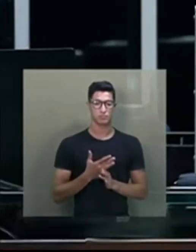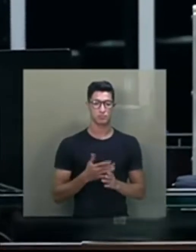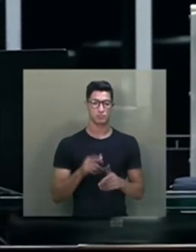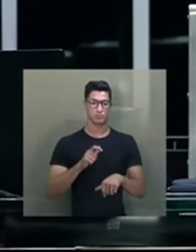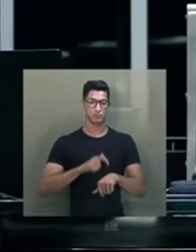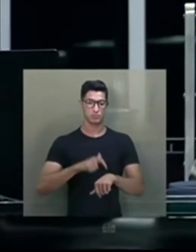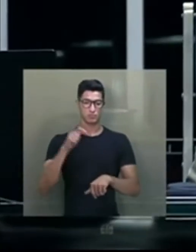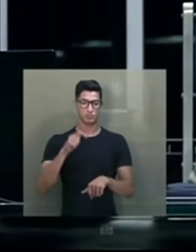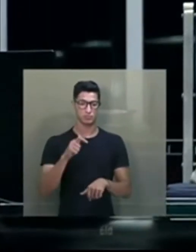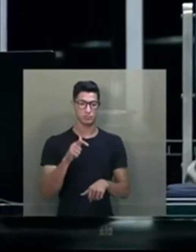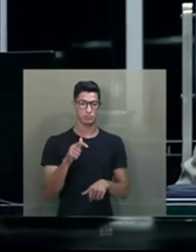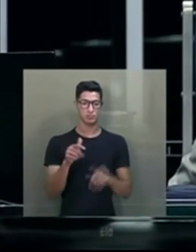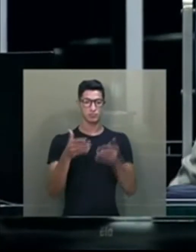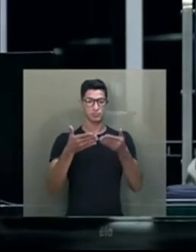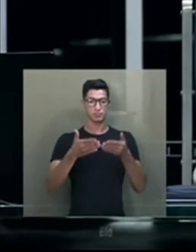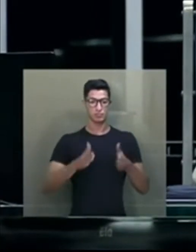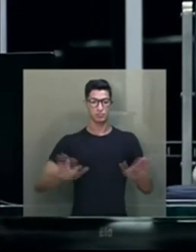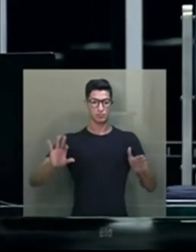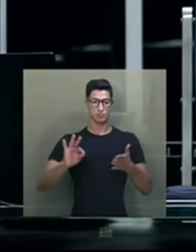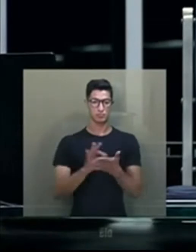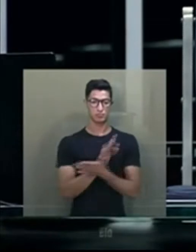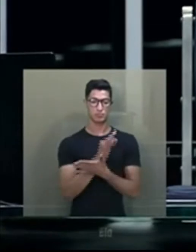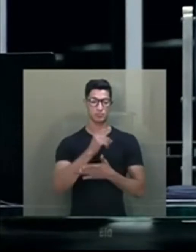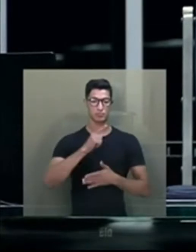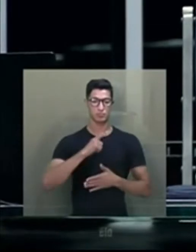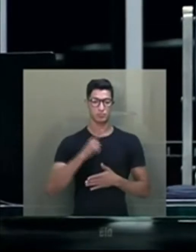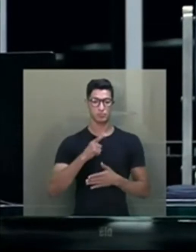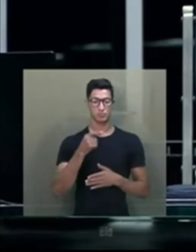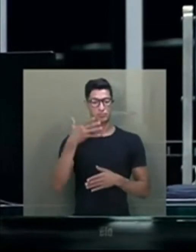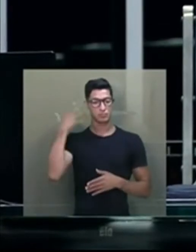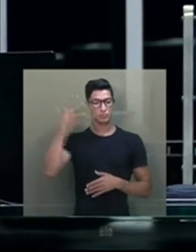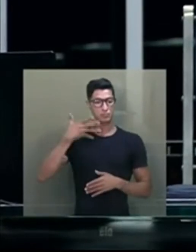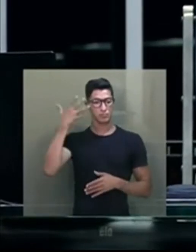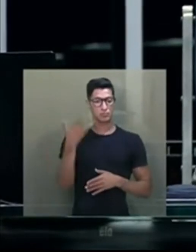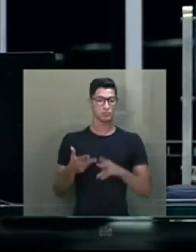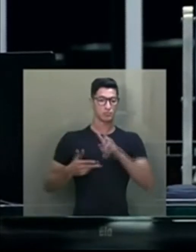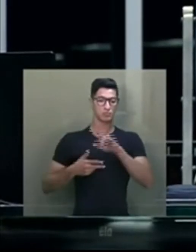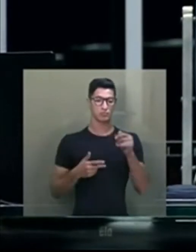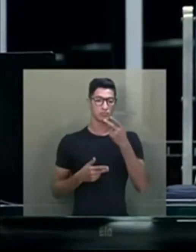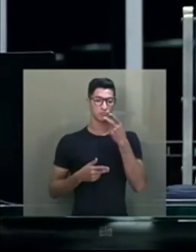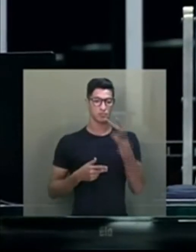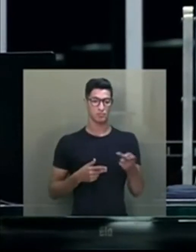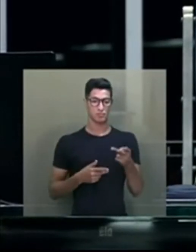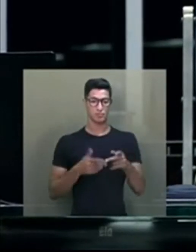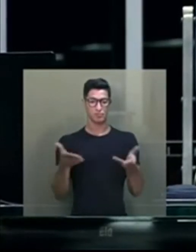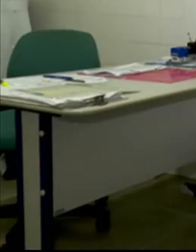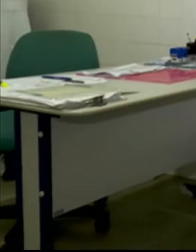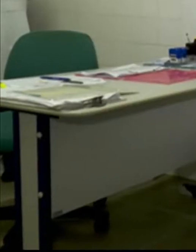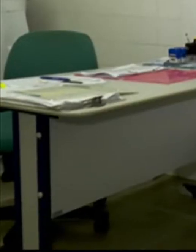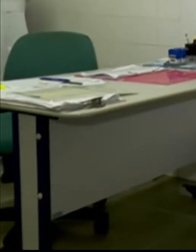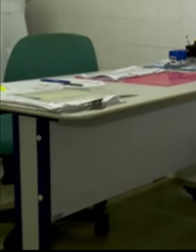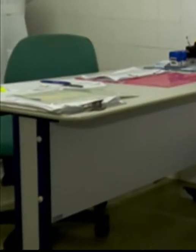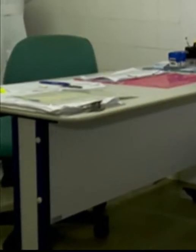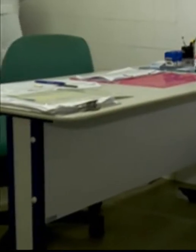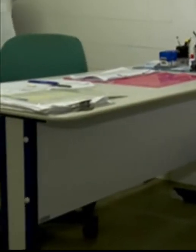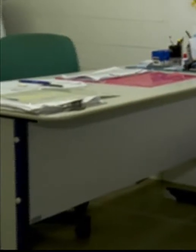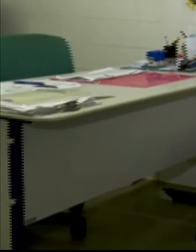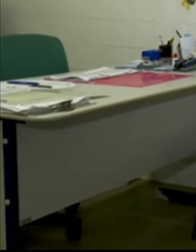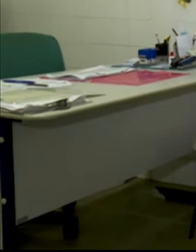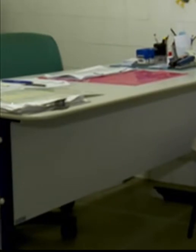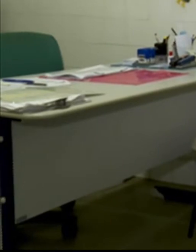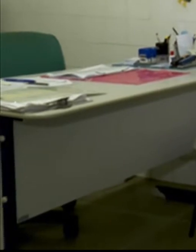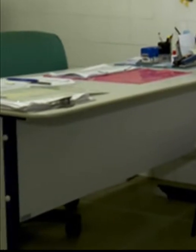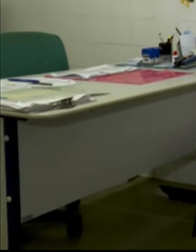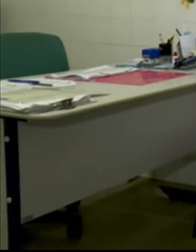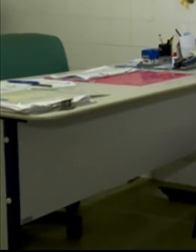pelo Senado em novembro e pela câmara dos deputados em maio na forma de um projeto de lei de autoria do senador